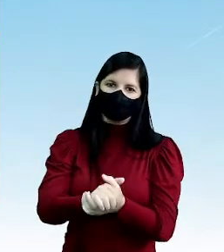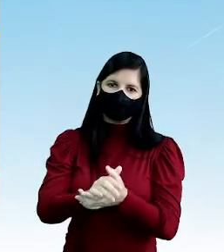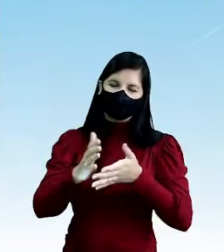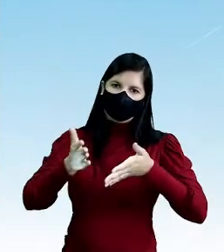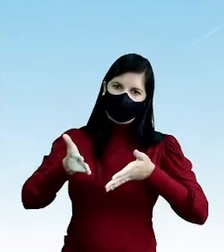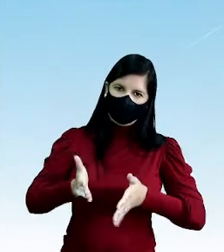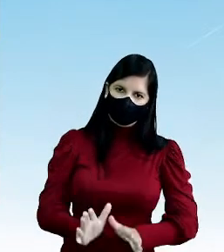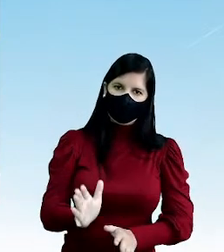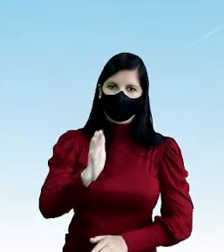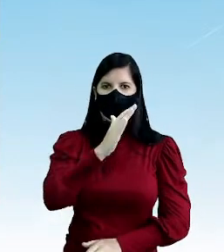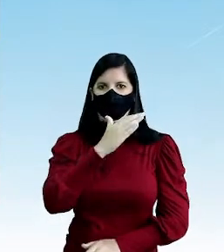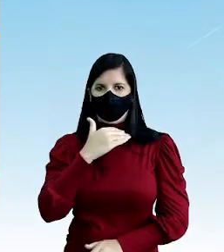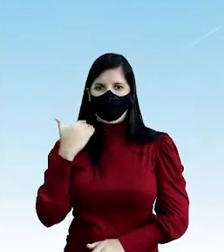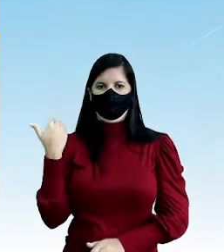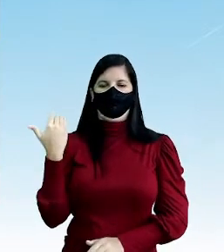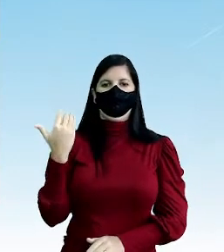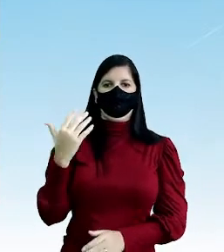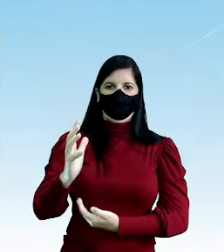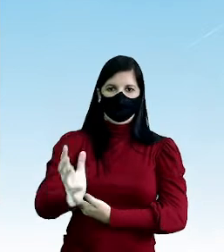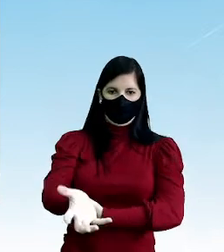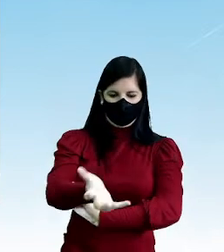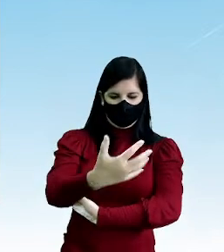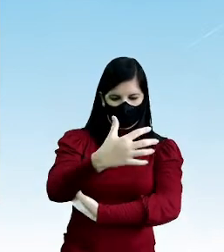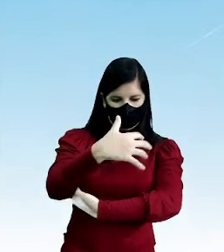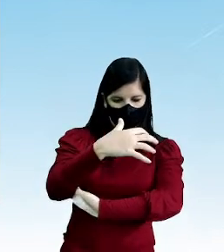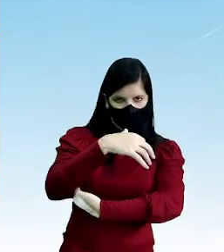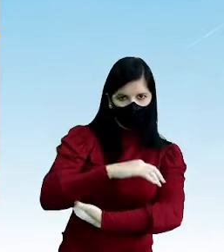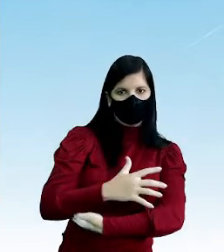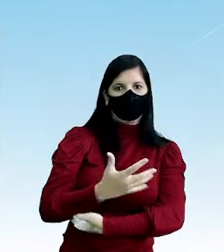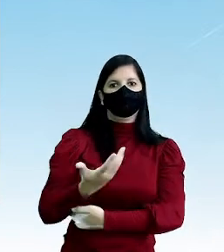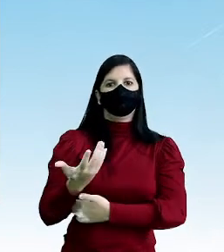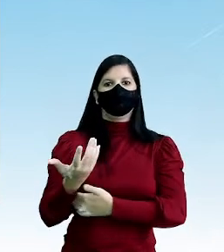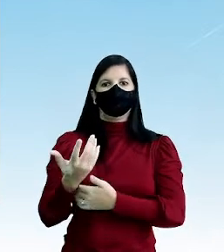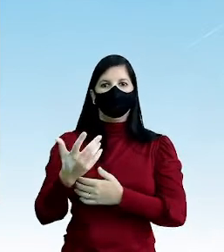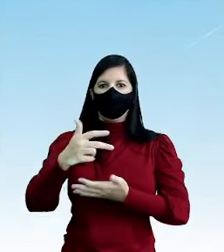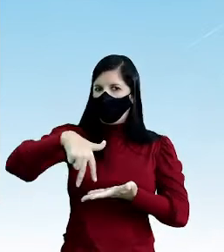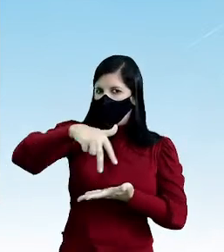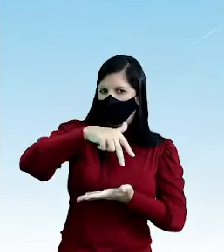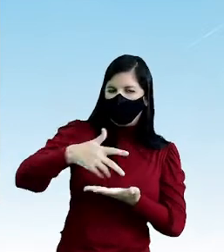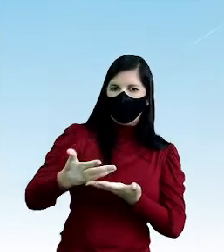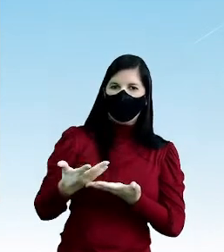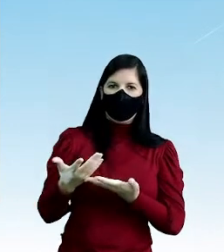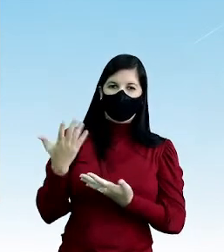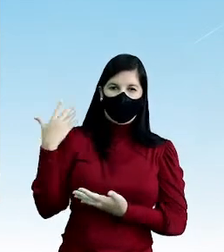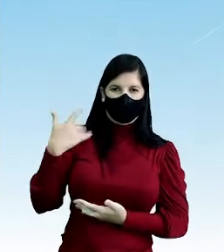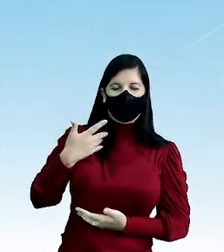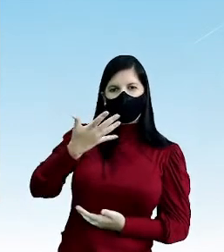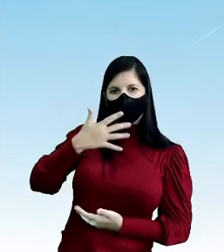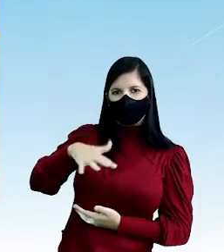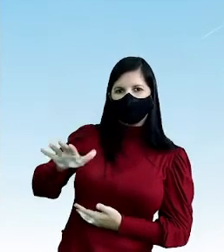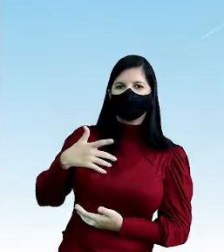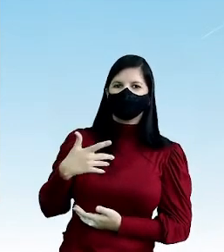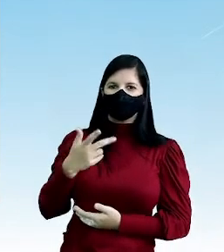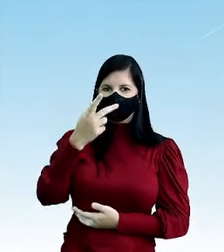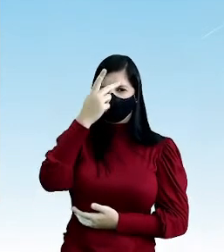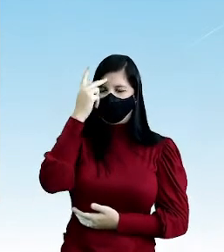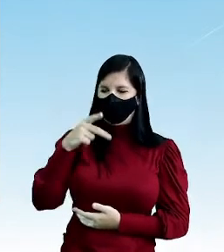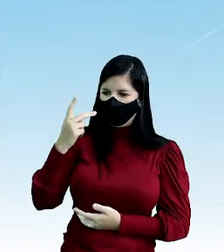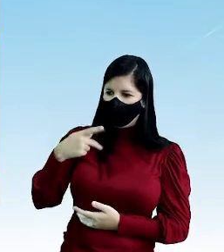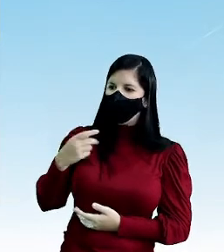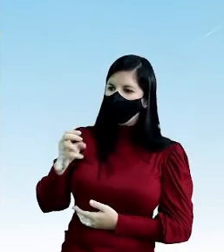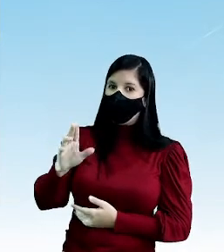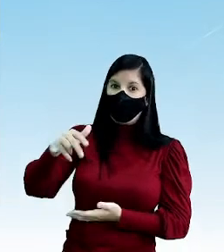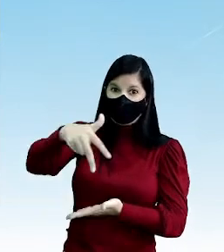nascimento, morte, enfim. Colheita, né? Tem a dança da colheita. Quando eu era criança, a gente tinha costume de dizer assim, vamos fazer a dança